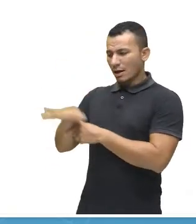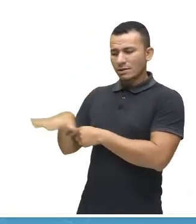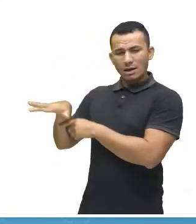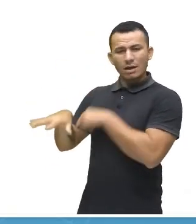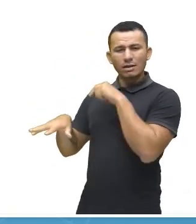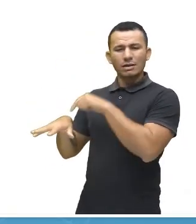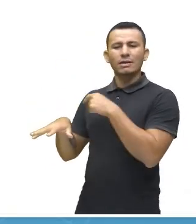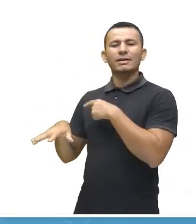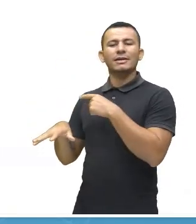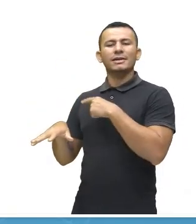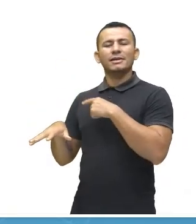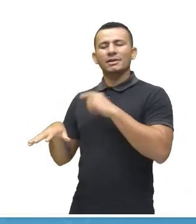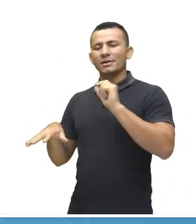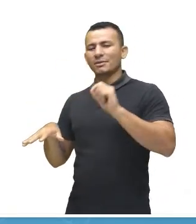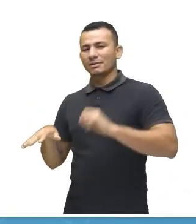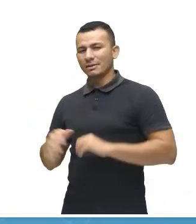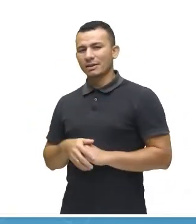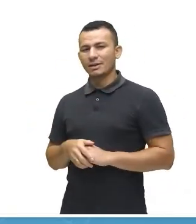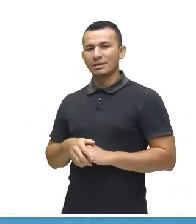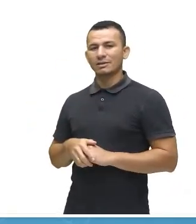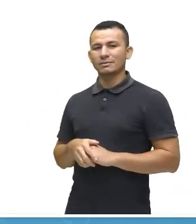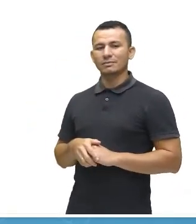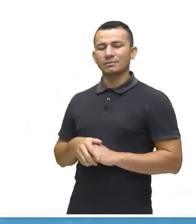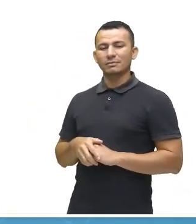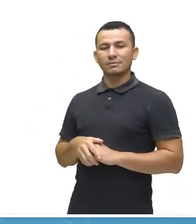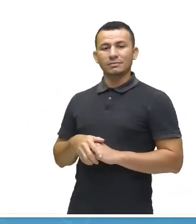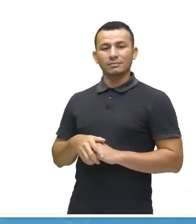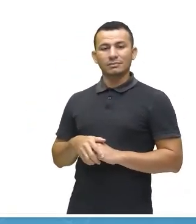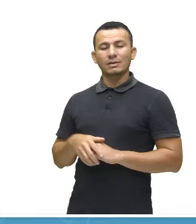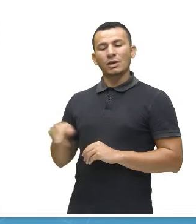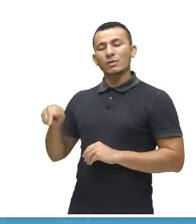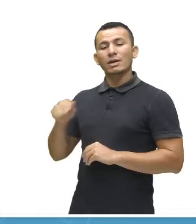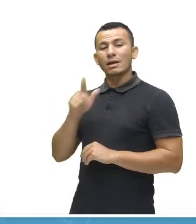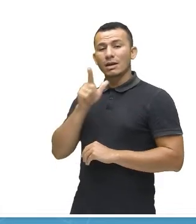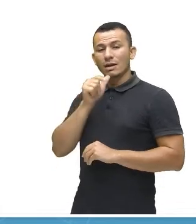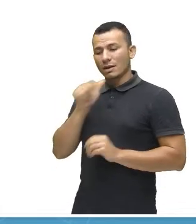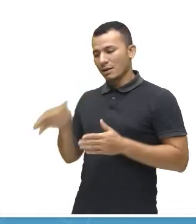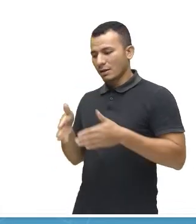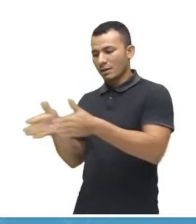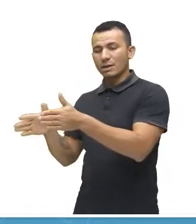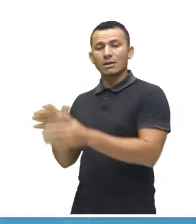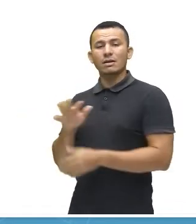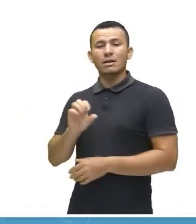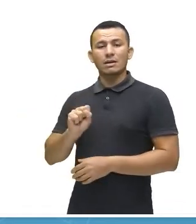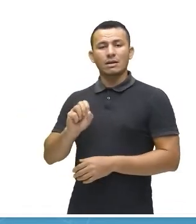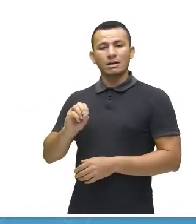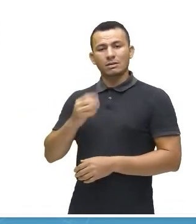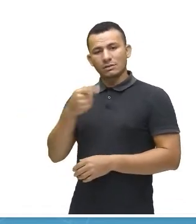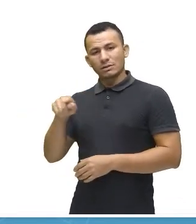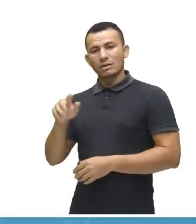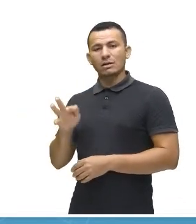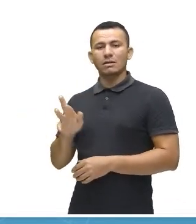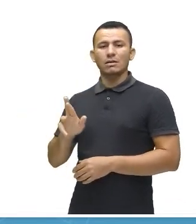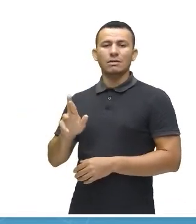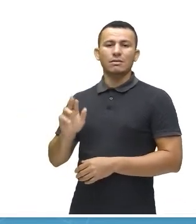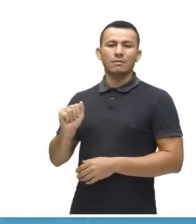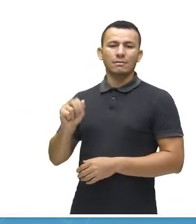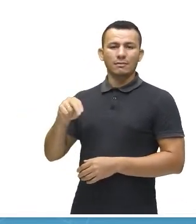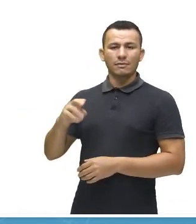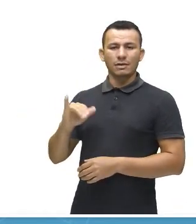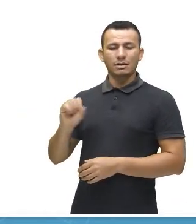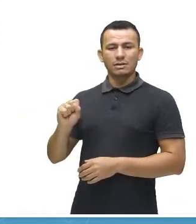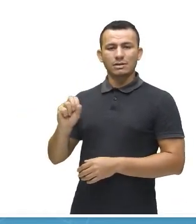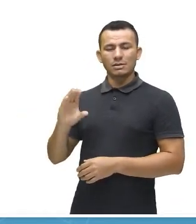tem a nascente do rio São Francisco, por exemplo, né, que é um rio muito importante ali dentro